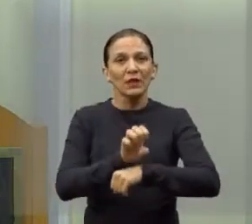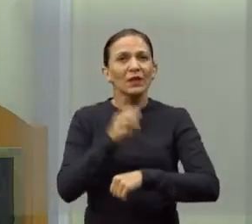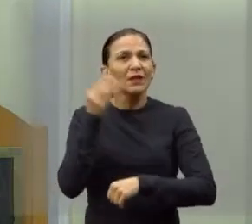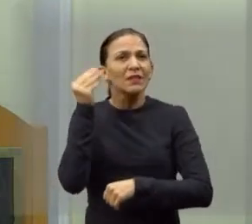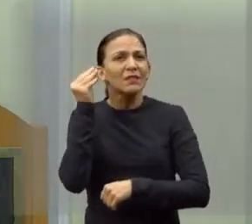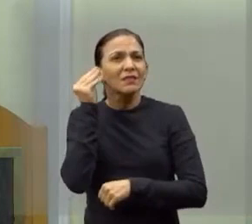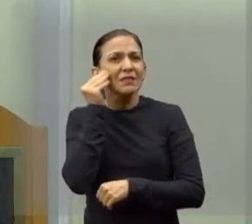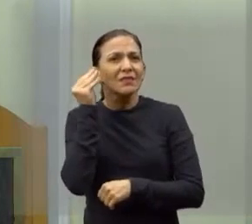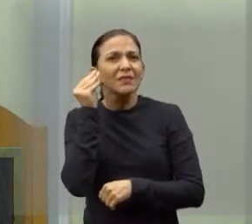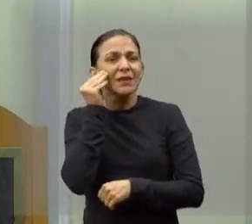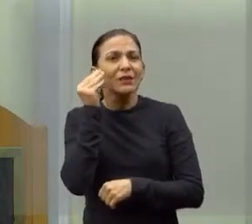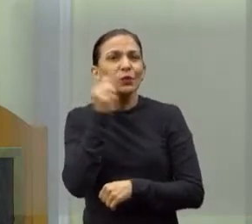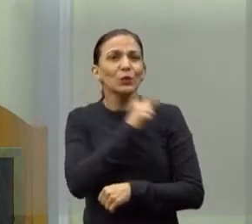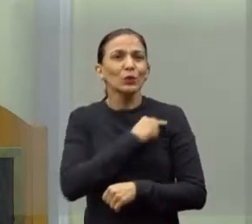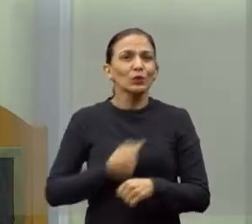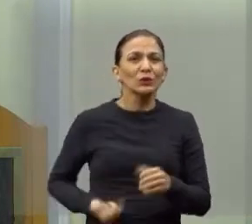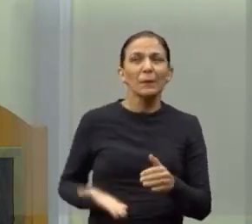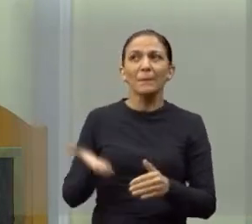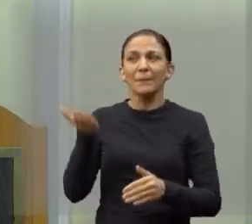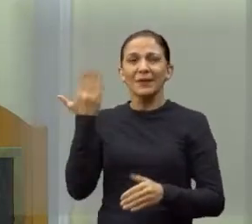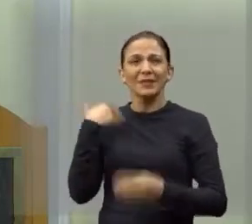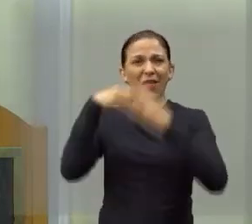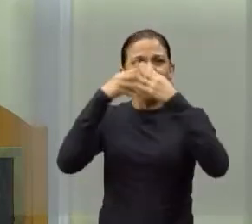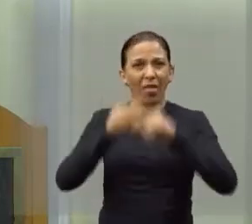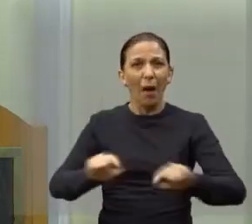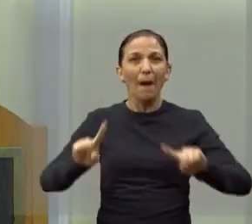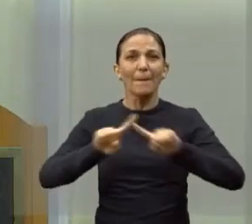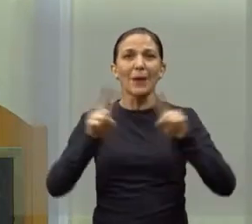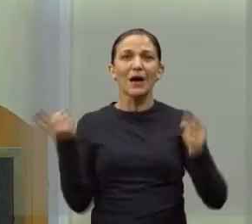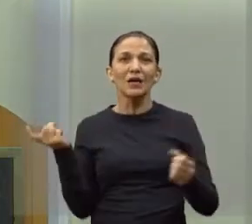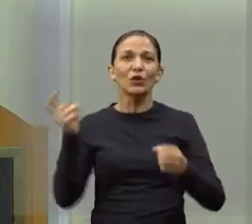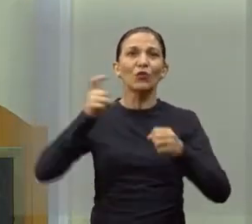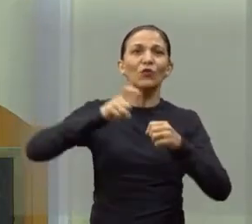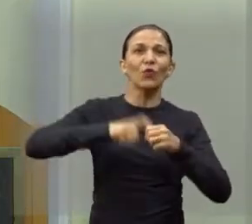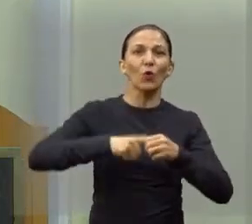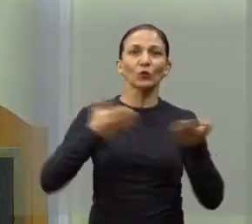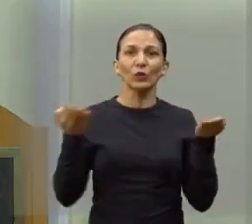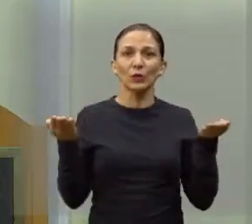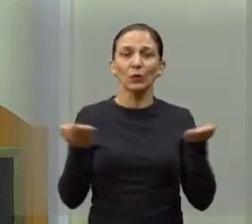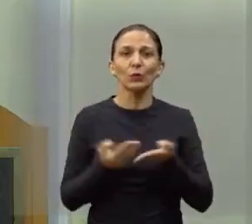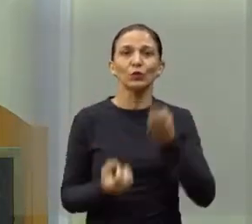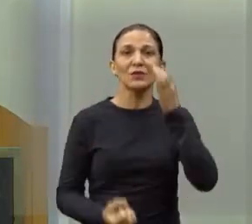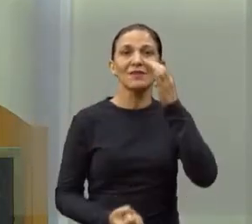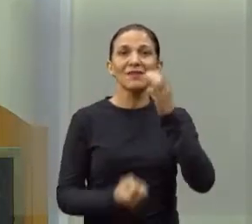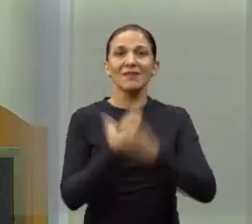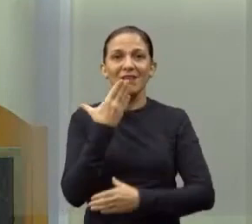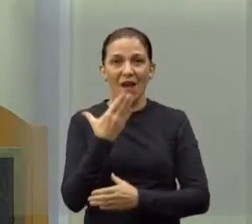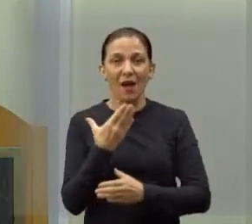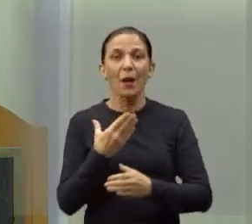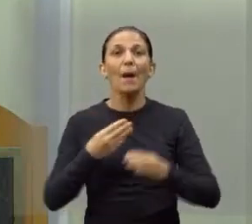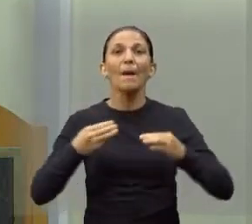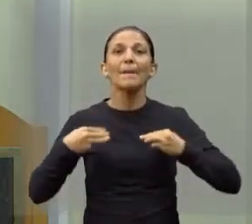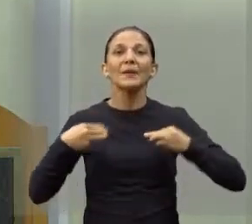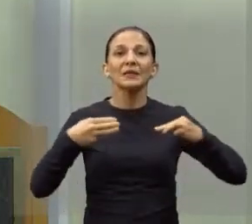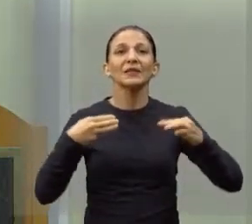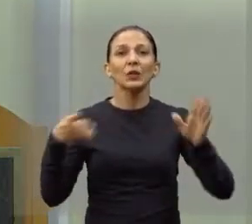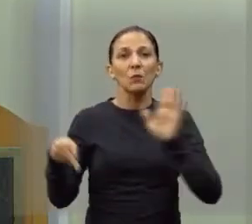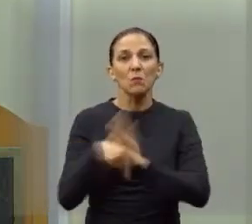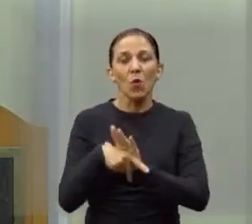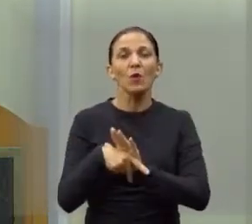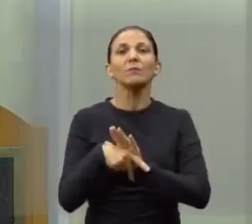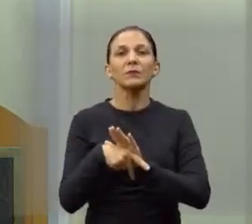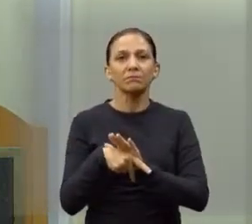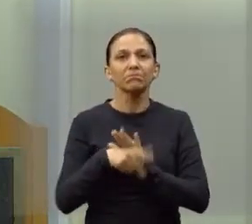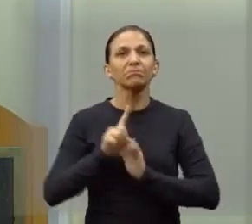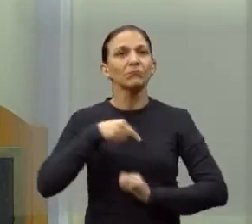tentaram desconstruir na gestão passada, mas que hoje volta com a criação de um ministério próprio para a